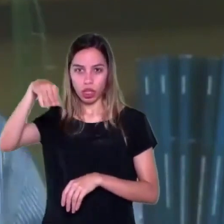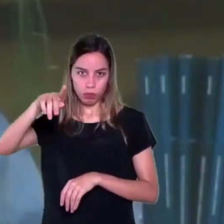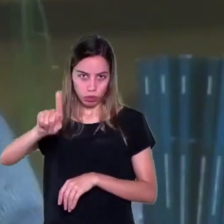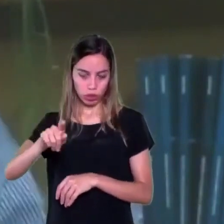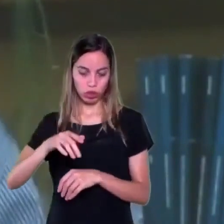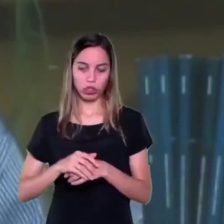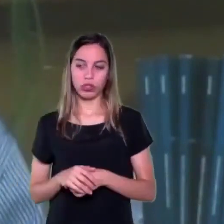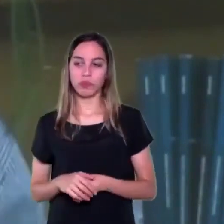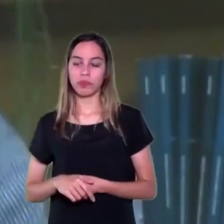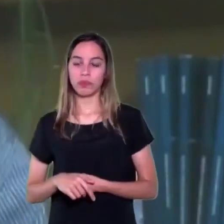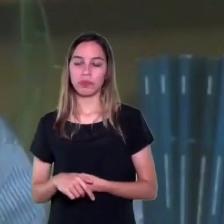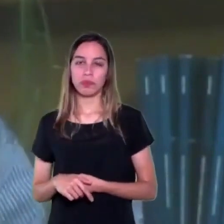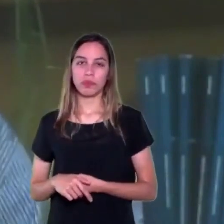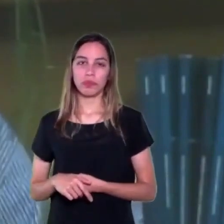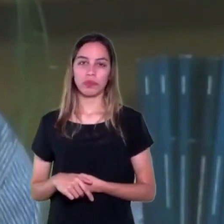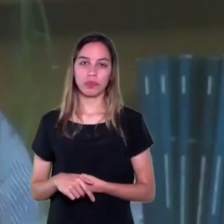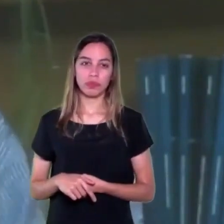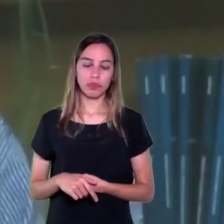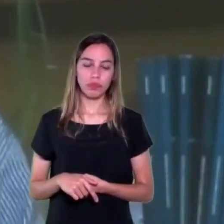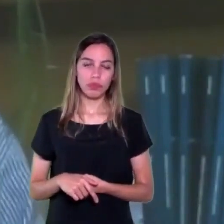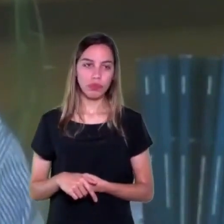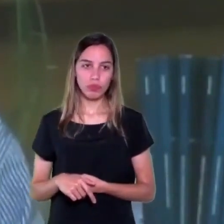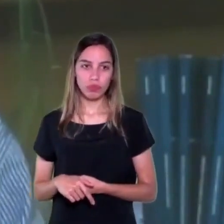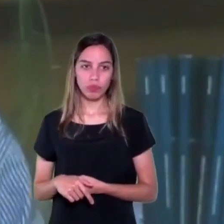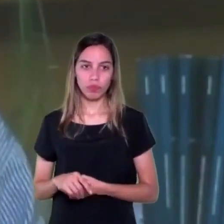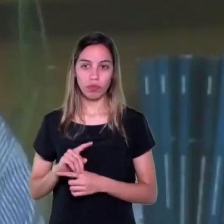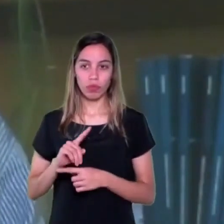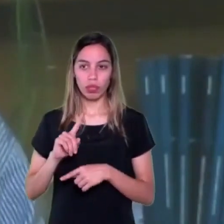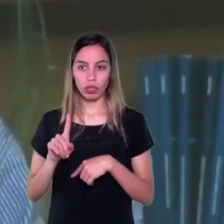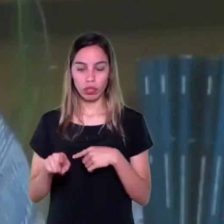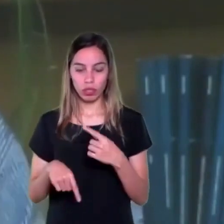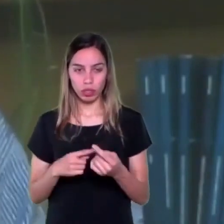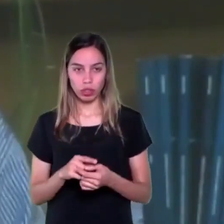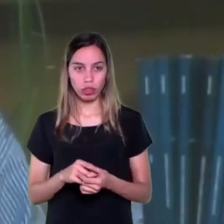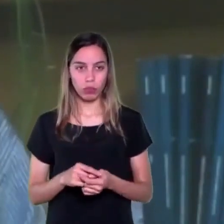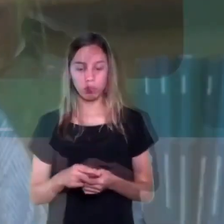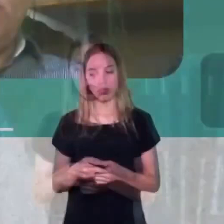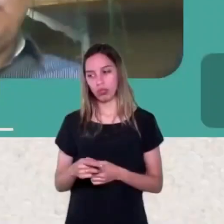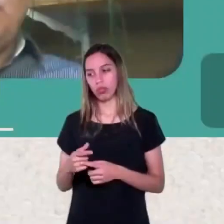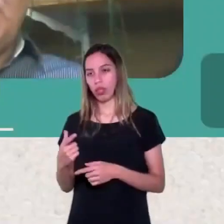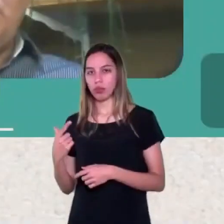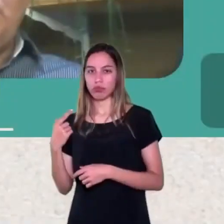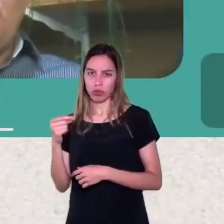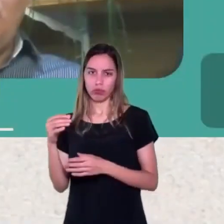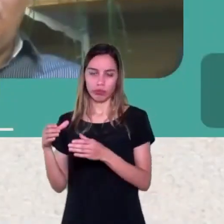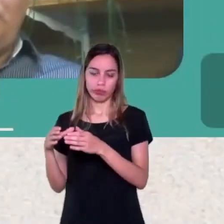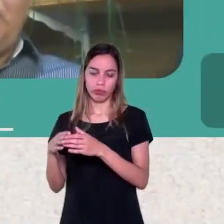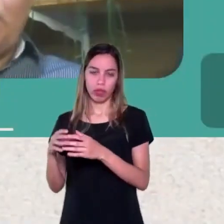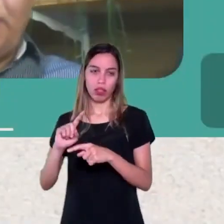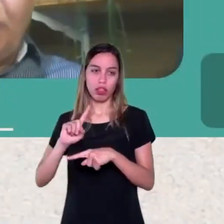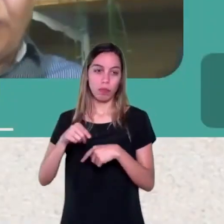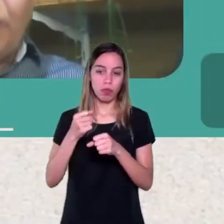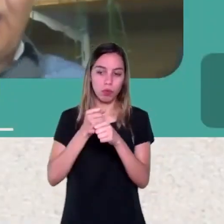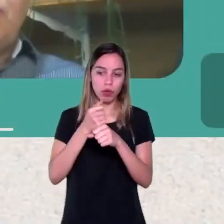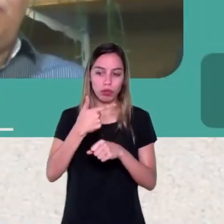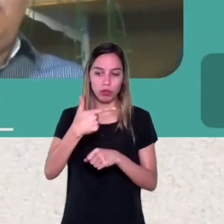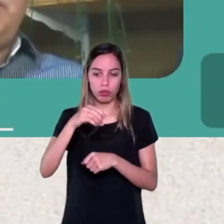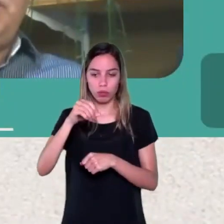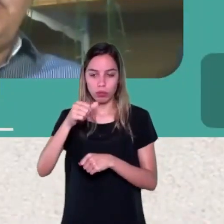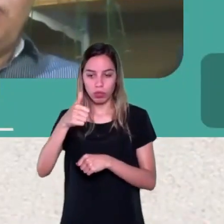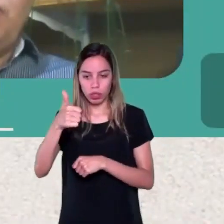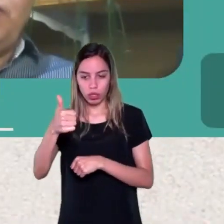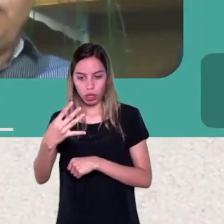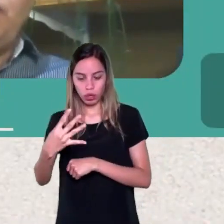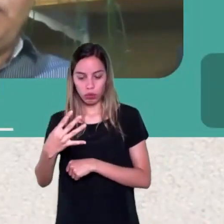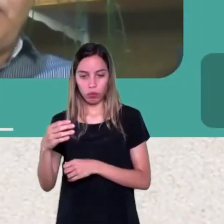depois na Universidade de Itaúna, e aí eu me afastei do Corpo e Alma. E fui chamado em 2014 pela Companhia Instável